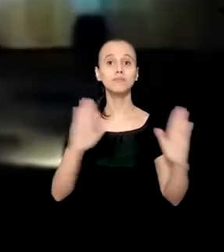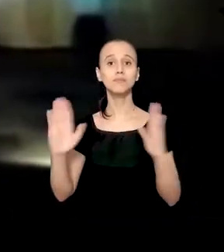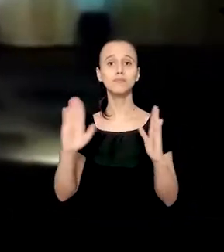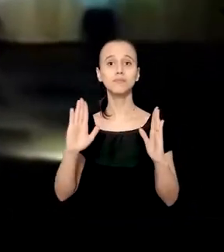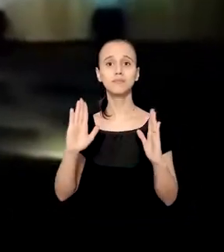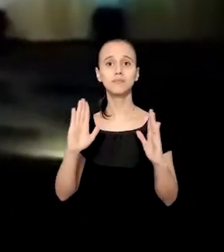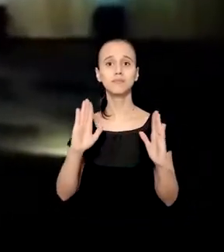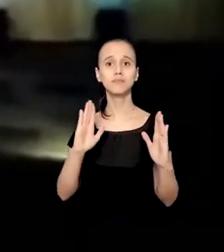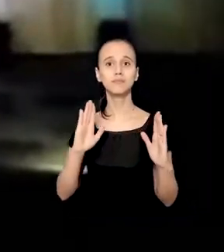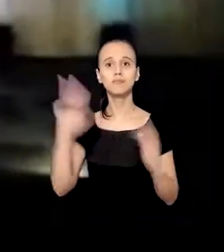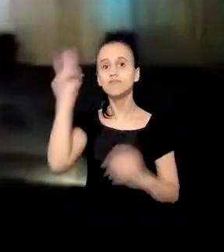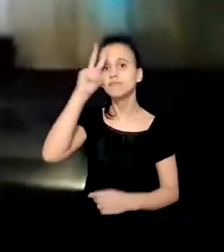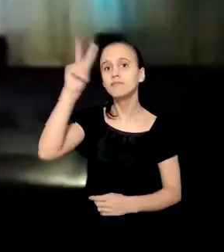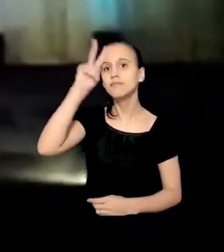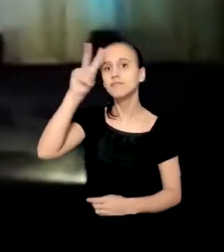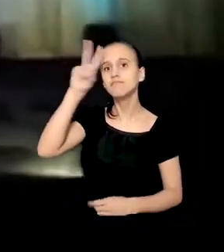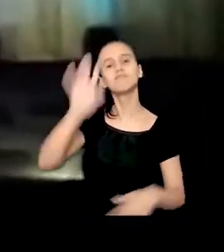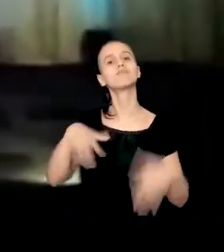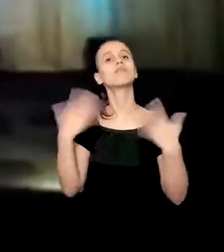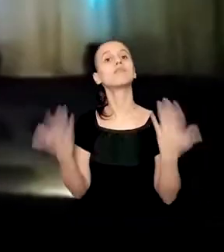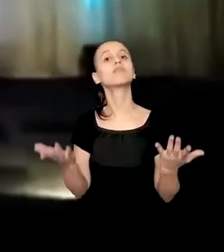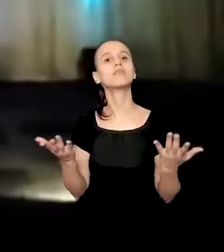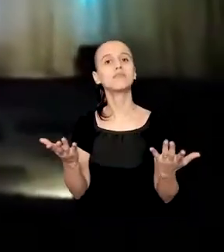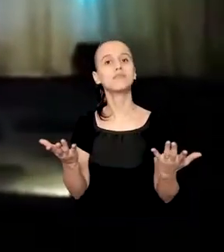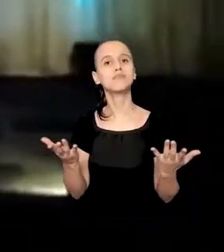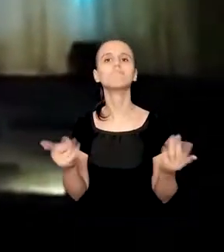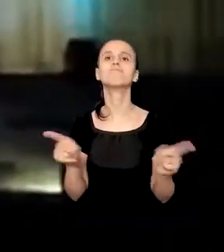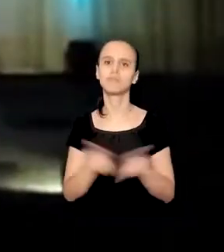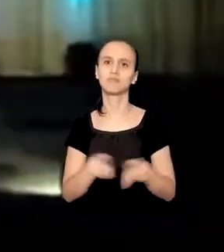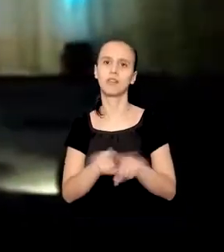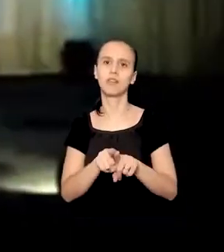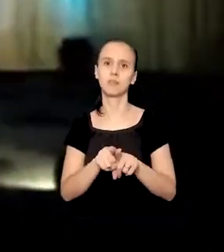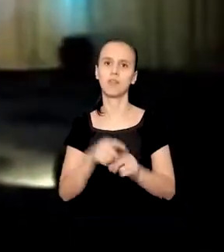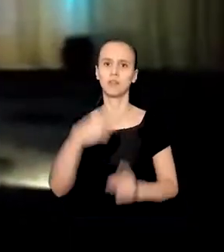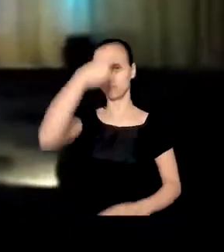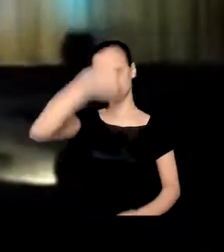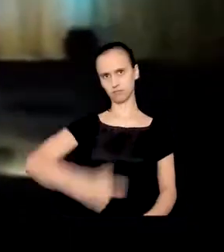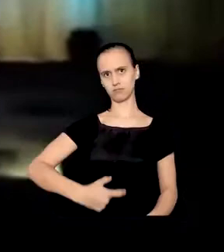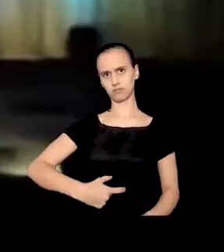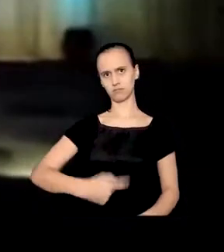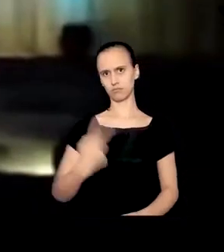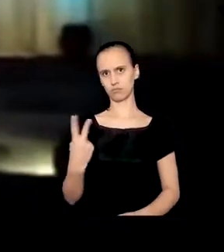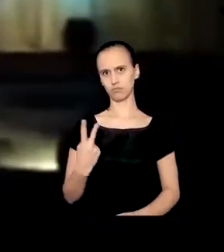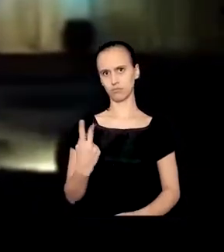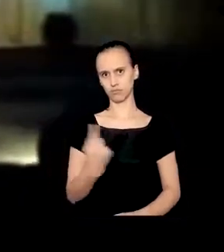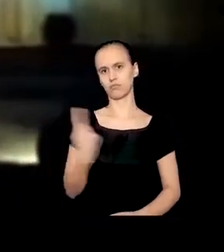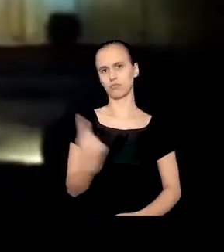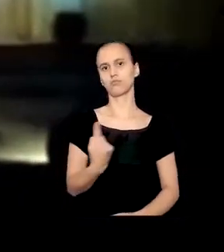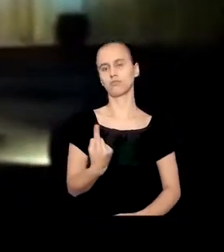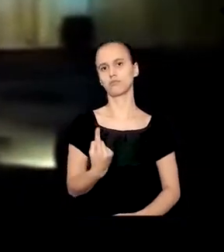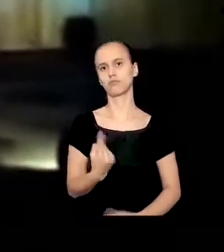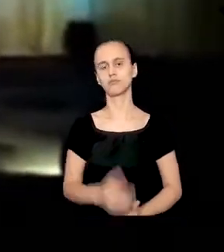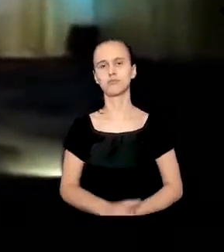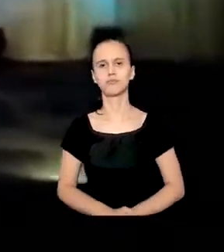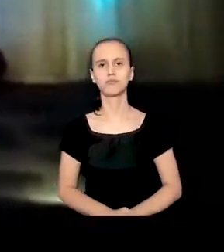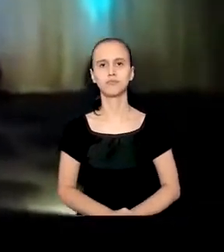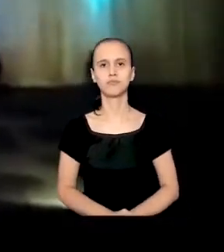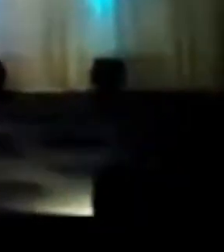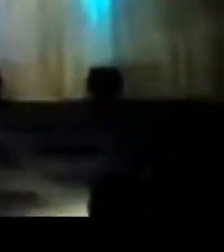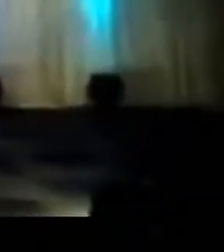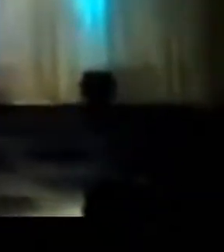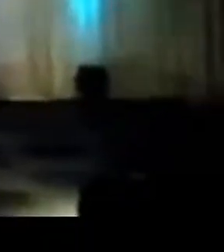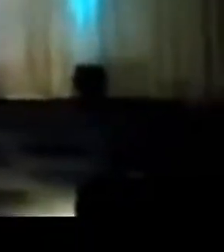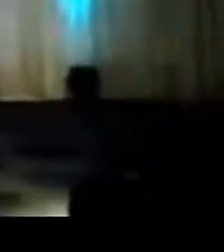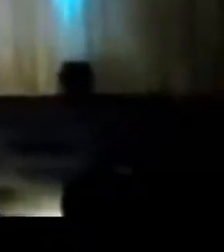por cidadãos individuais, mas por conhecer esse momento que nós vivemos, enquanto um desdobramento histórico e também enquanto